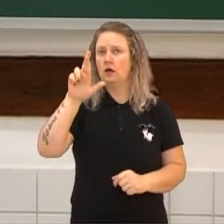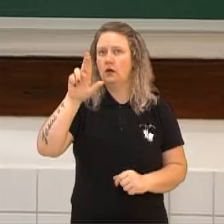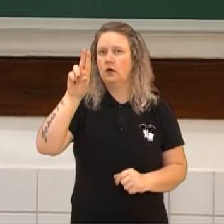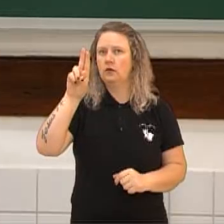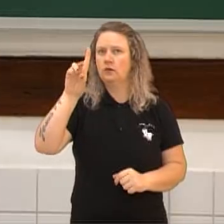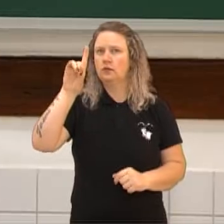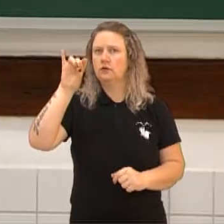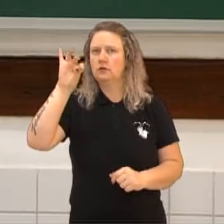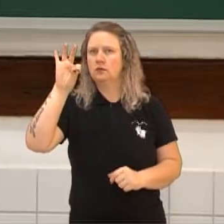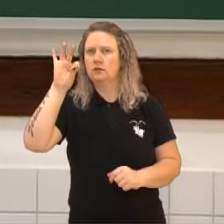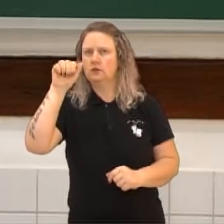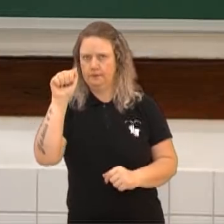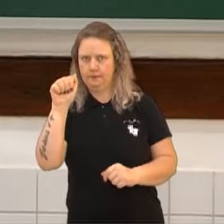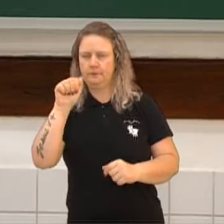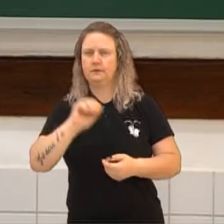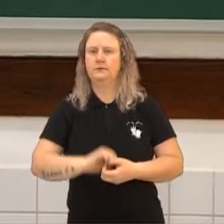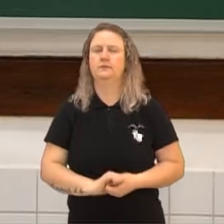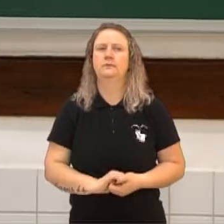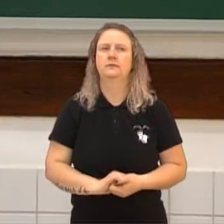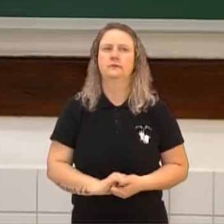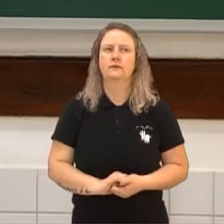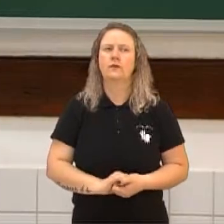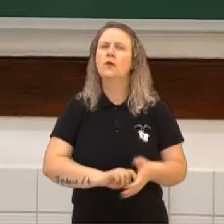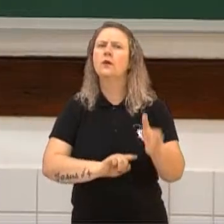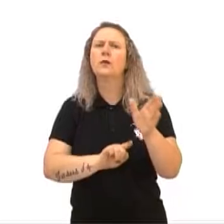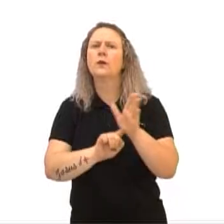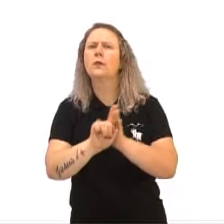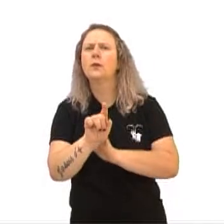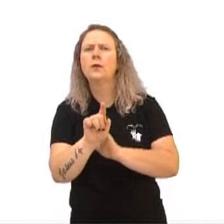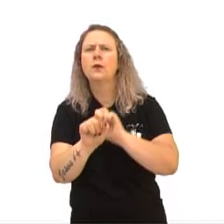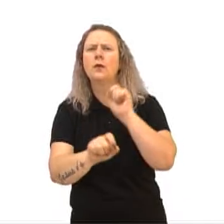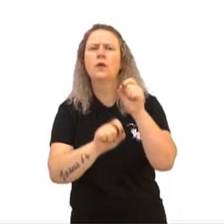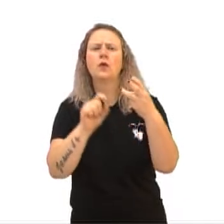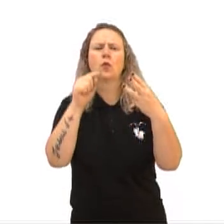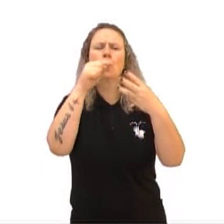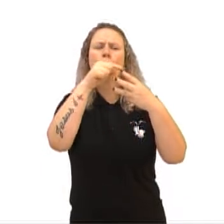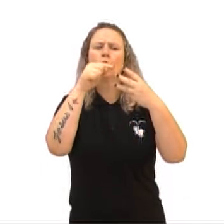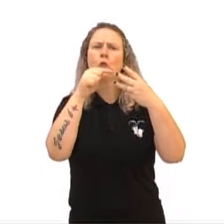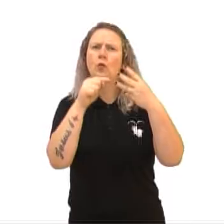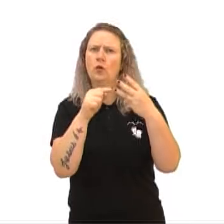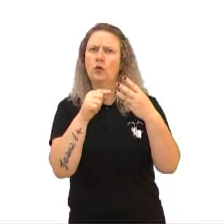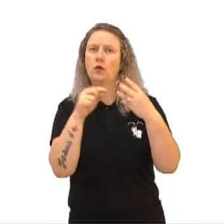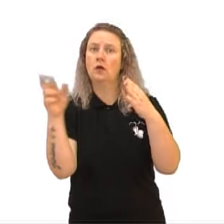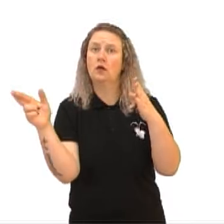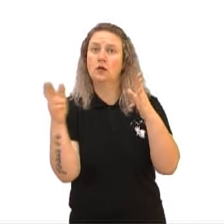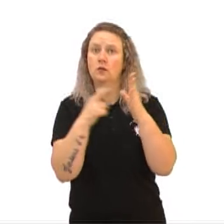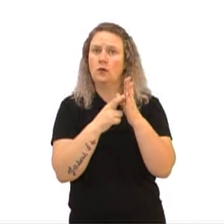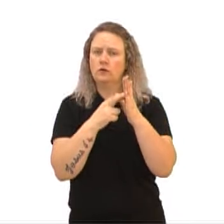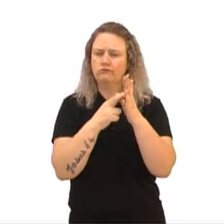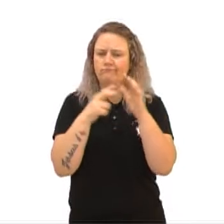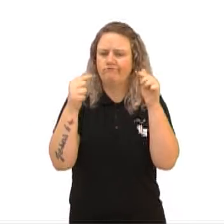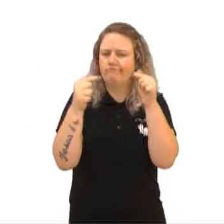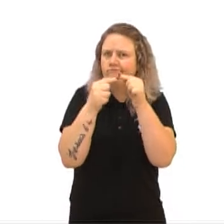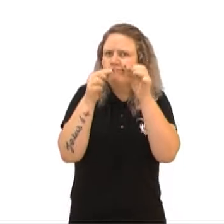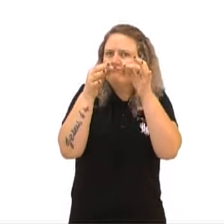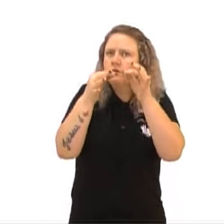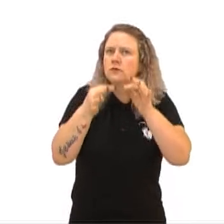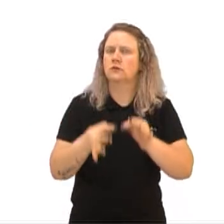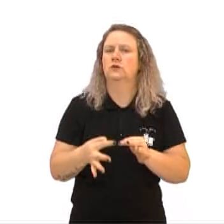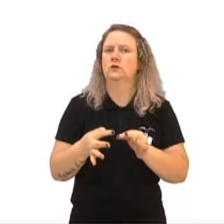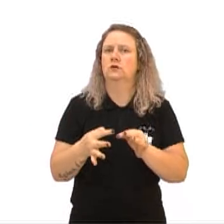essa questão. Então a pergunta é para que você assinale a alternativa que tem a definição correta sobre